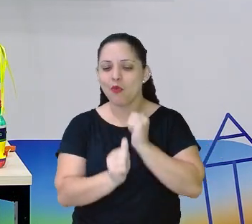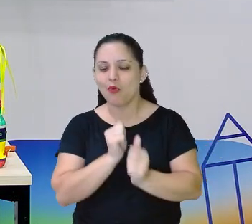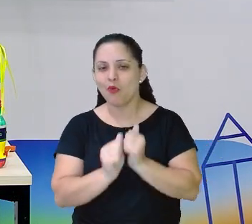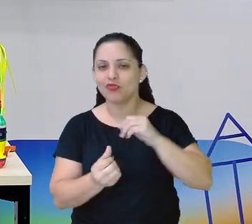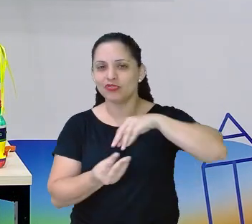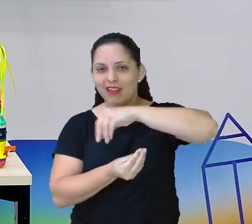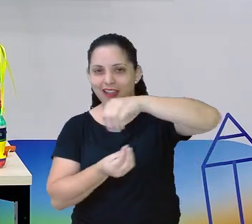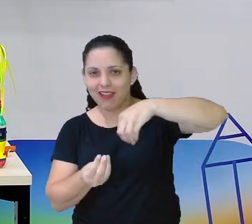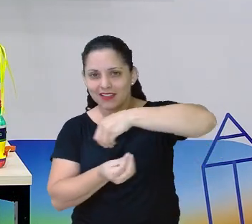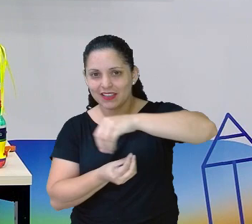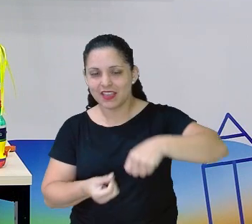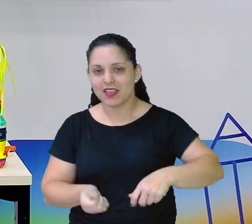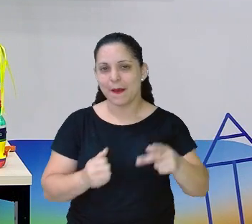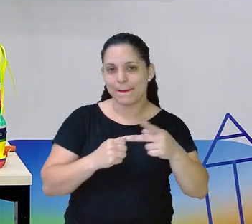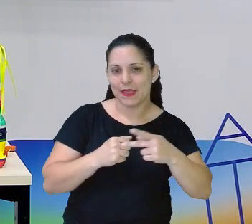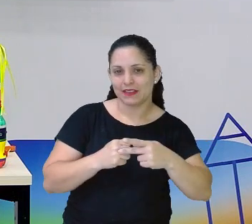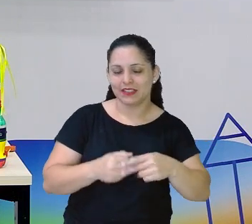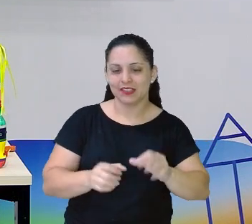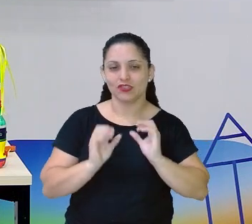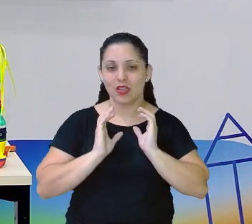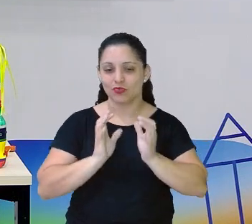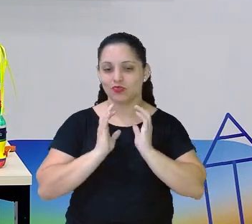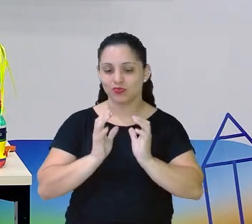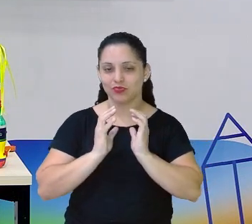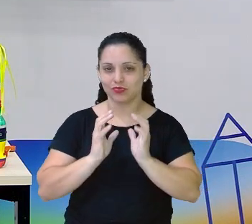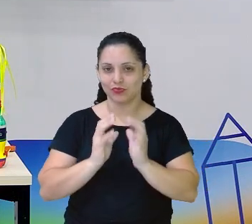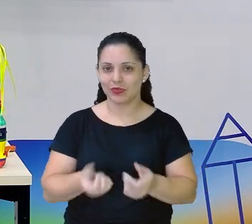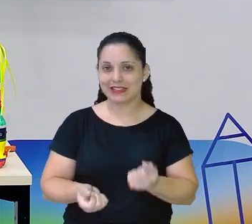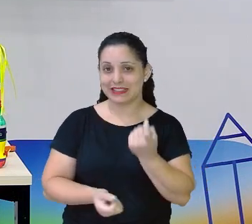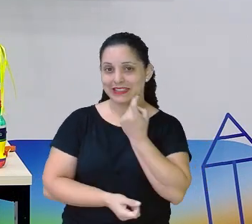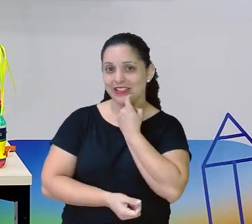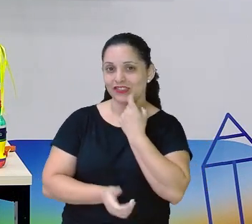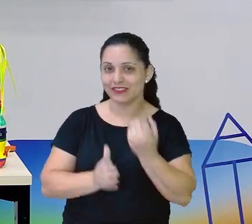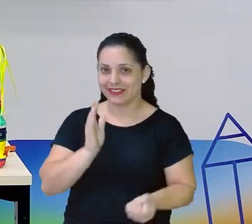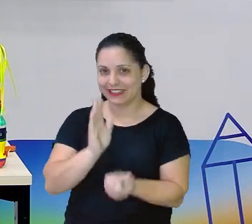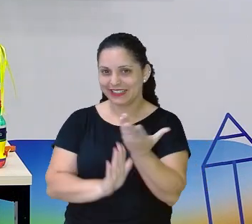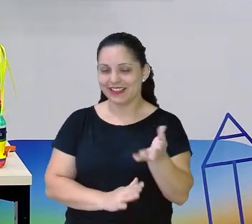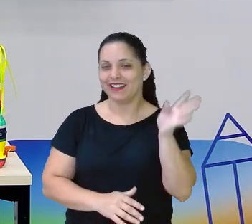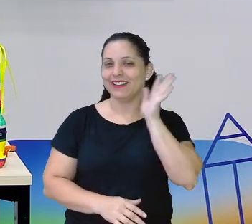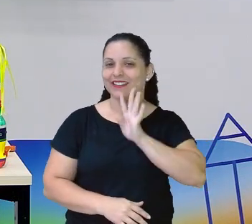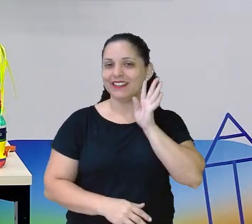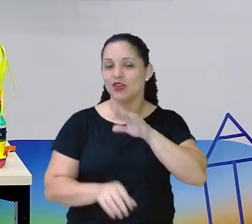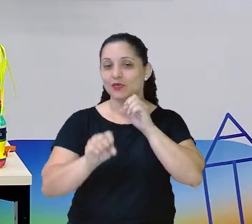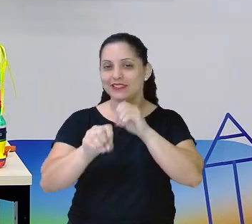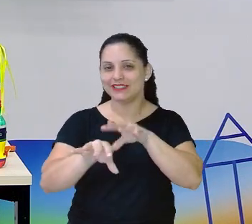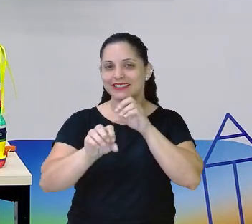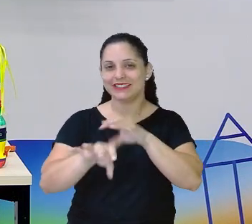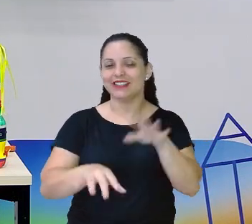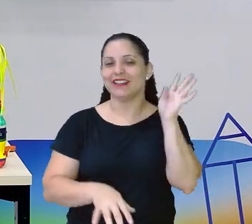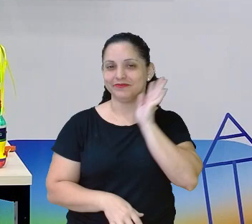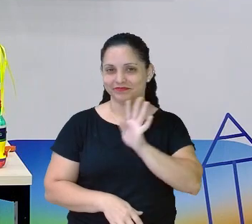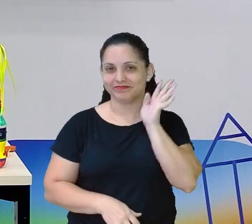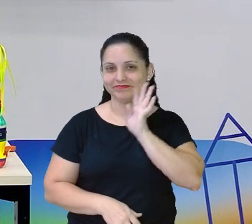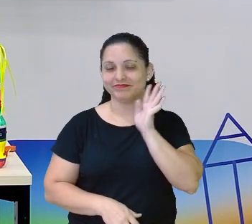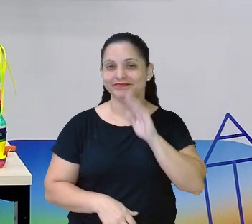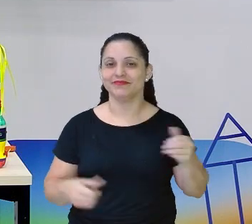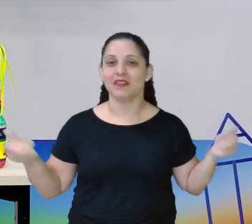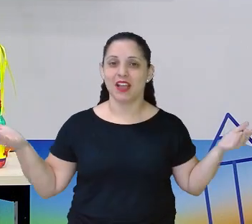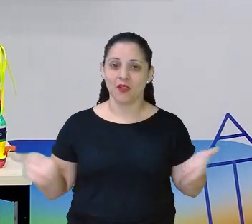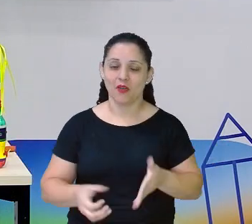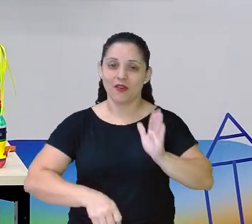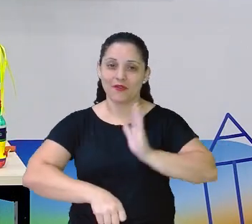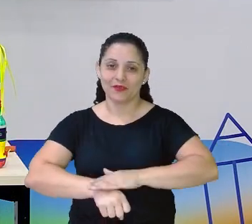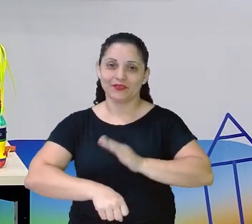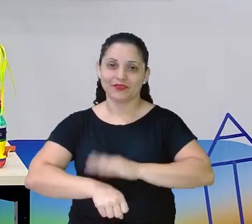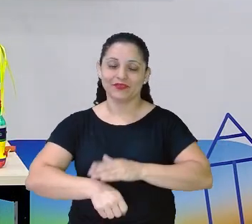areia, pedrinhas. Guarda aí que na aula de sexta-feira a gente vai construir um negócio massa, eu vou ensinar a tocar, vai ser bem legal. Eu quero me despedir da